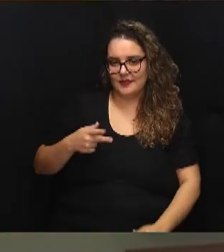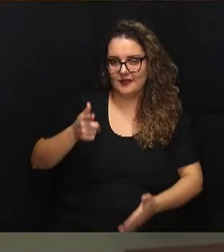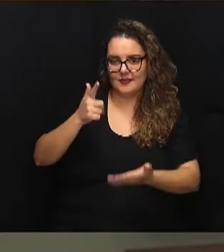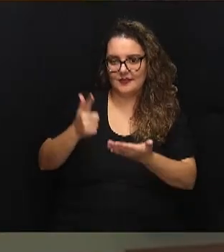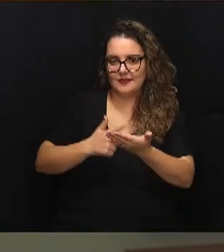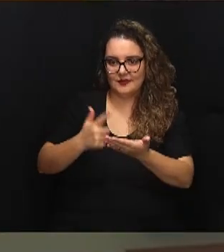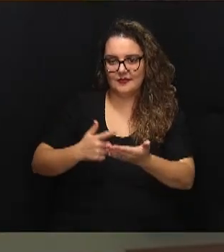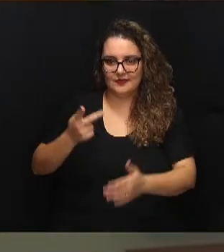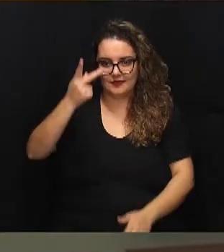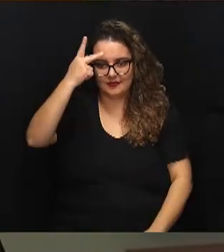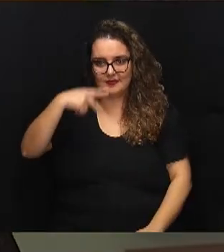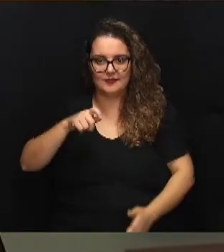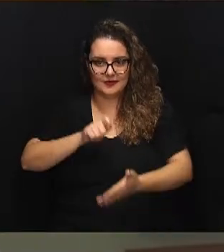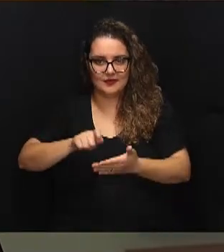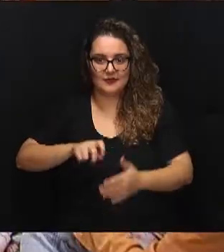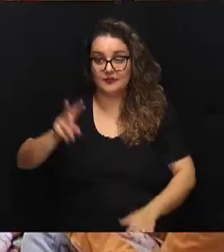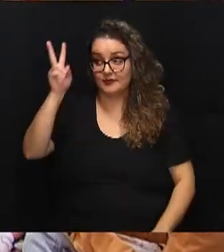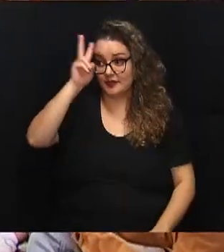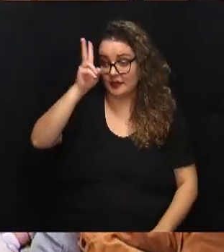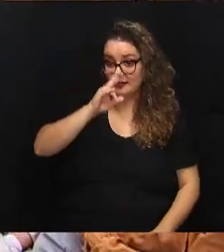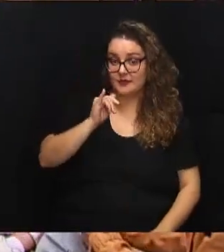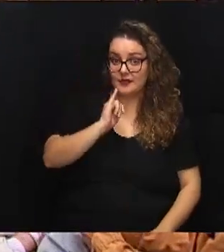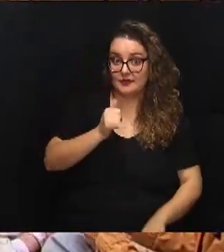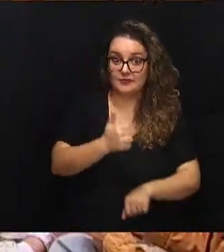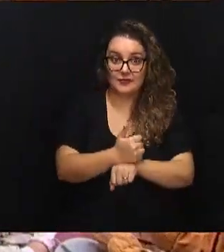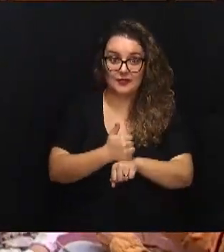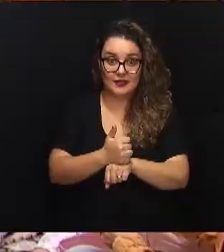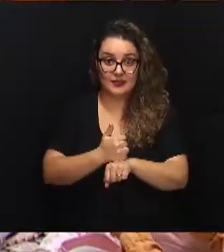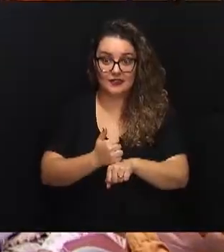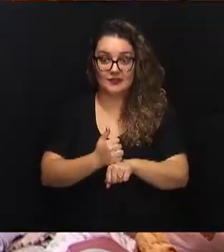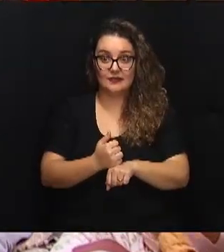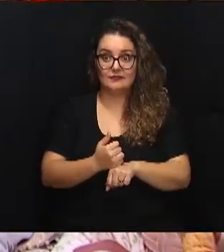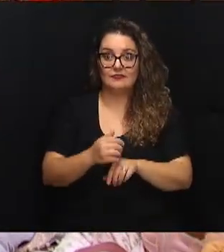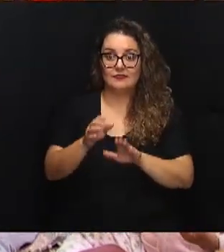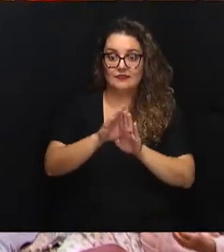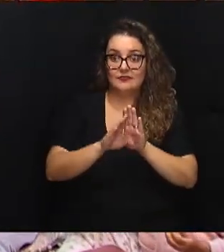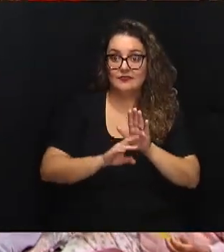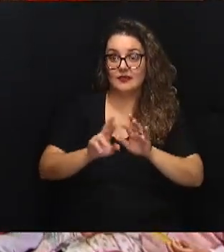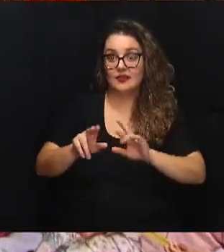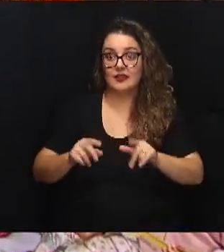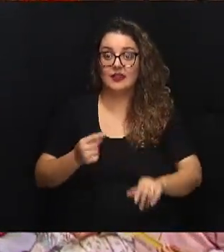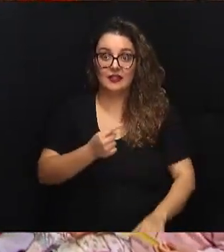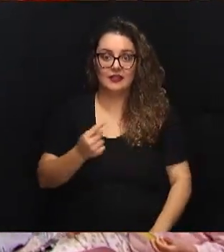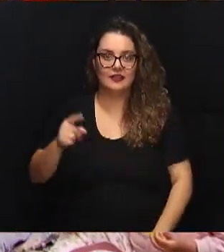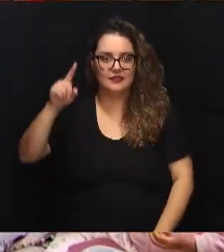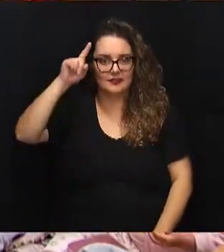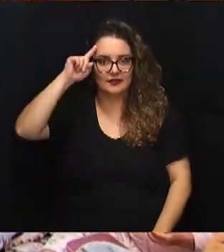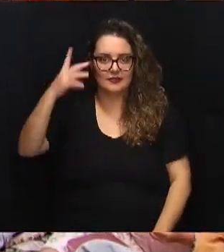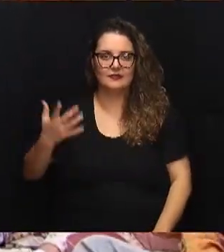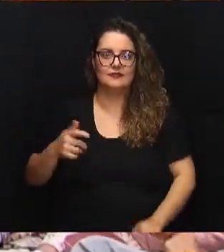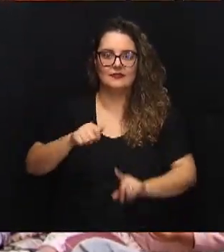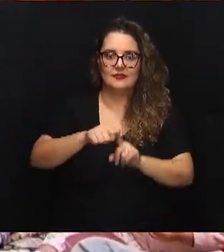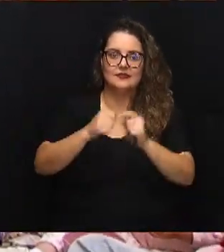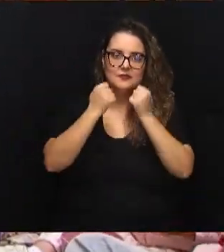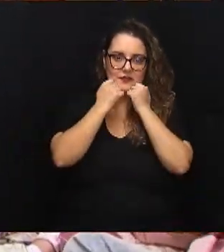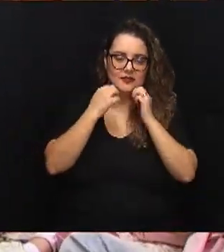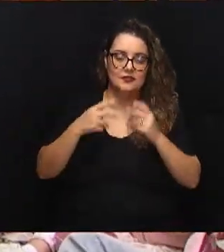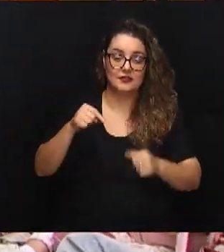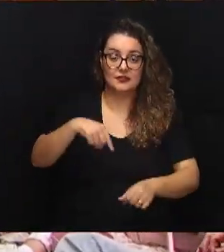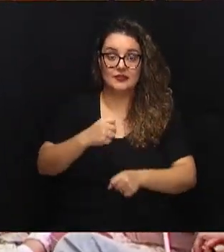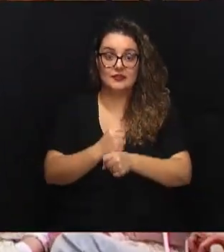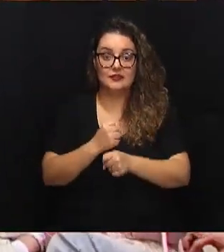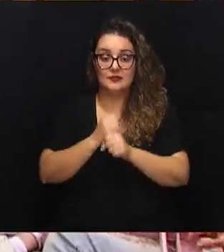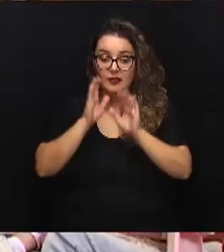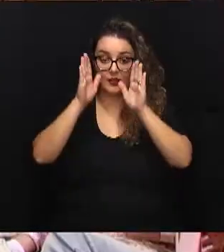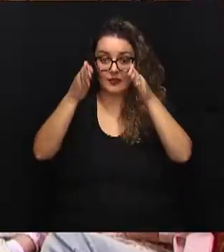história, né? A gente tem contadores de história. Então a gente tem programação diferente a cada dia durante esse mês todo. Esse ano eu foquei